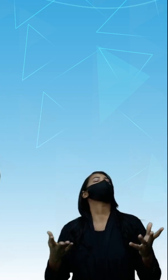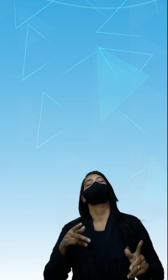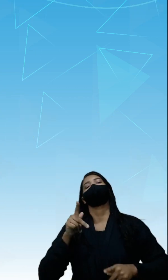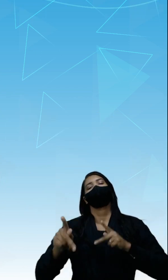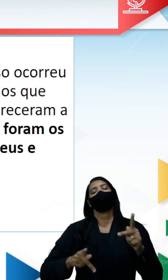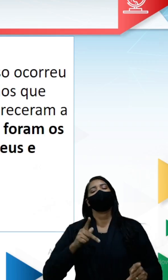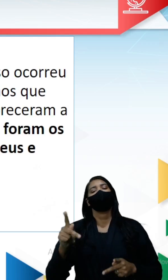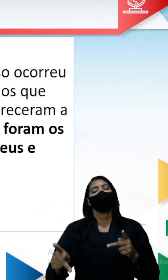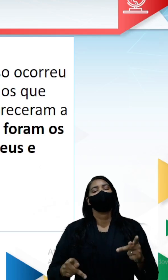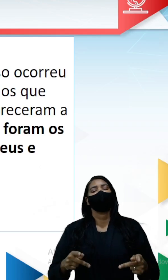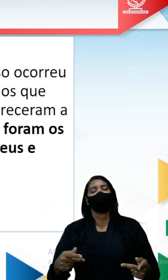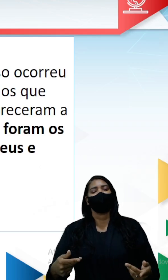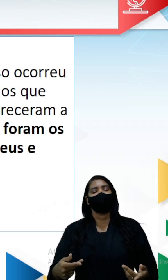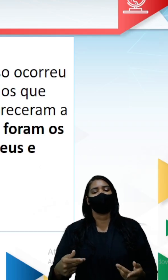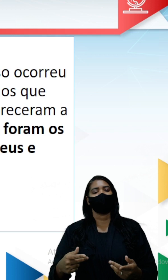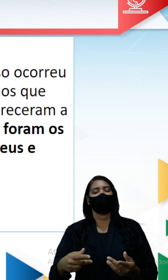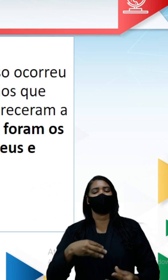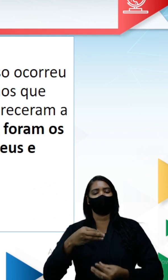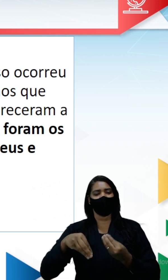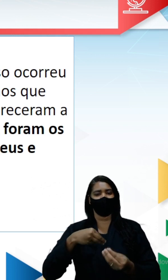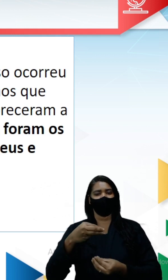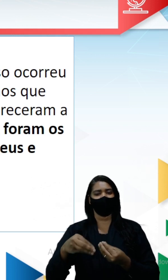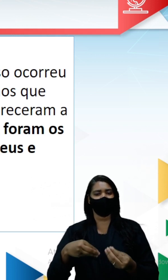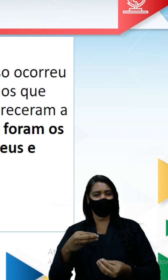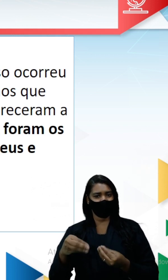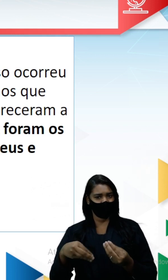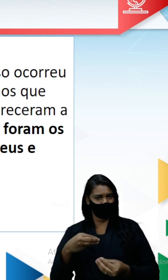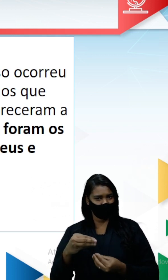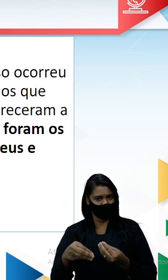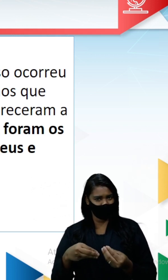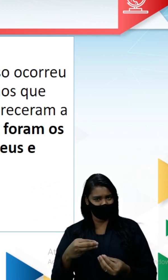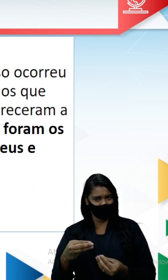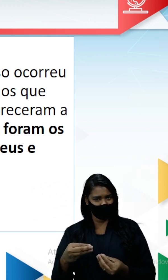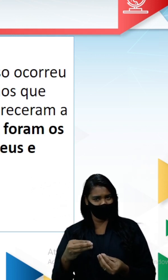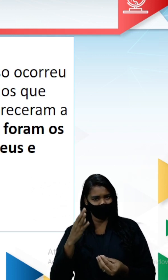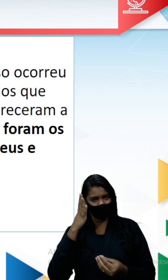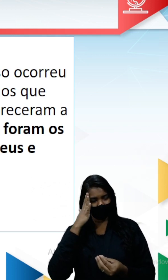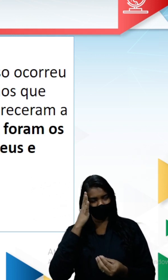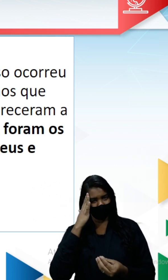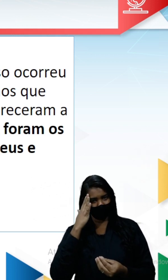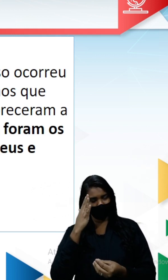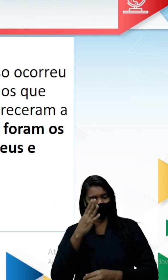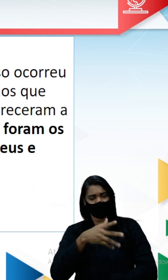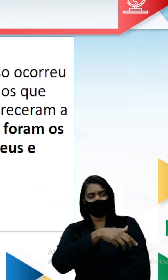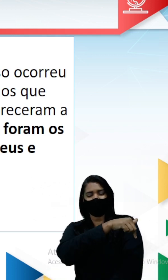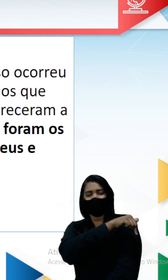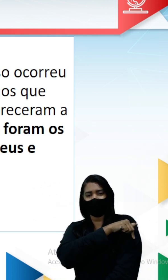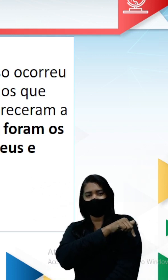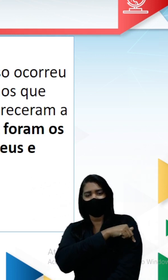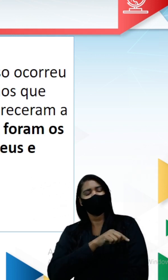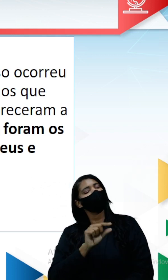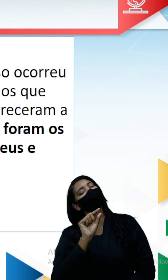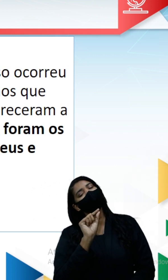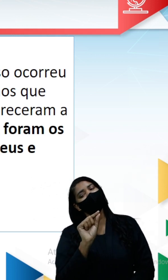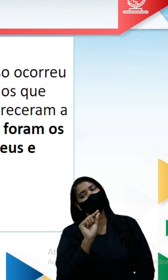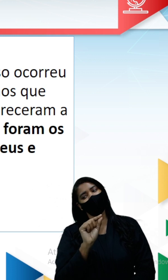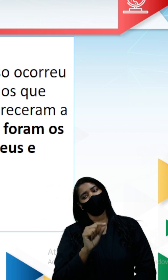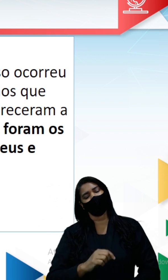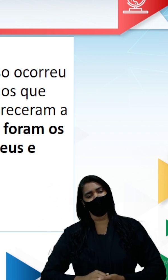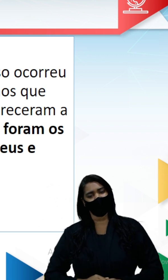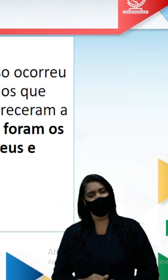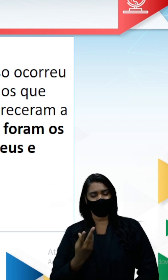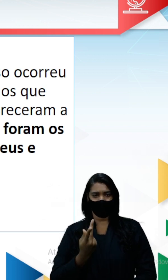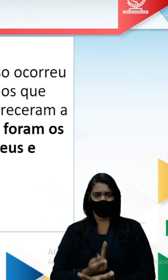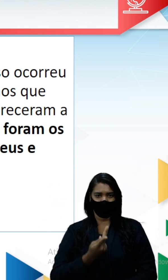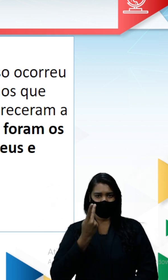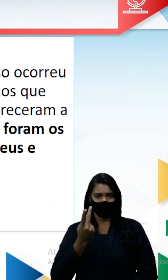bastante miscigenada. Não é oxigenada, não é miscigenada, viu? Sétimo ano. Que é isso? É que